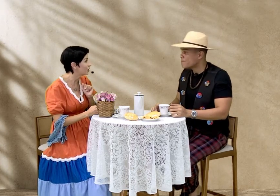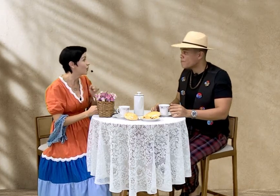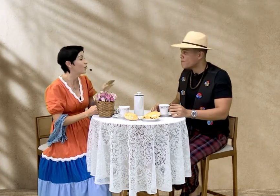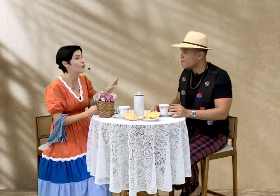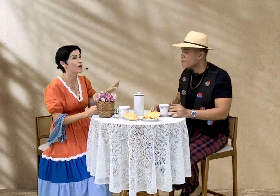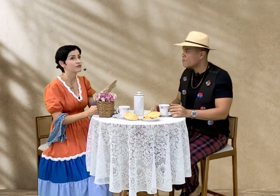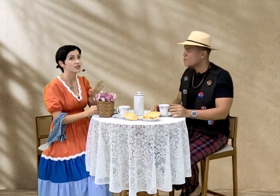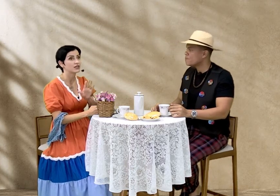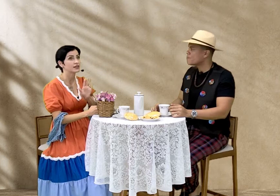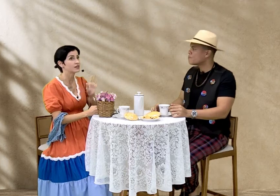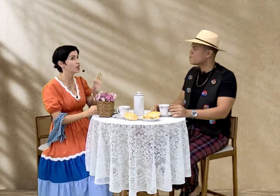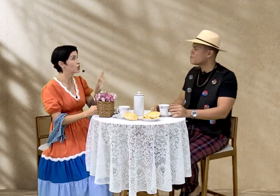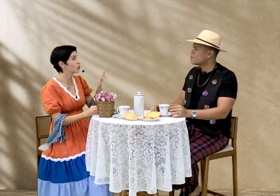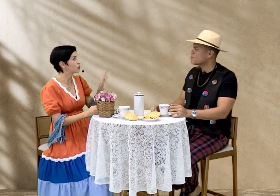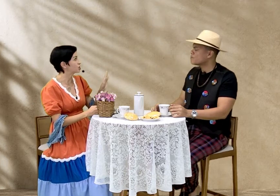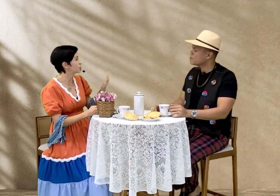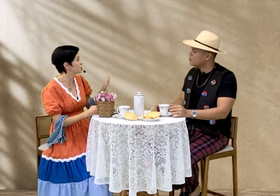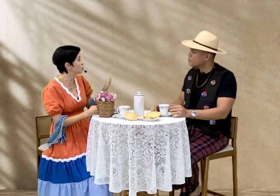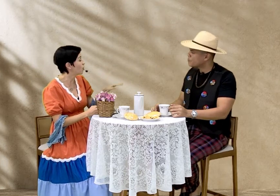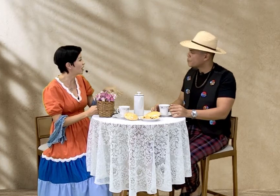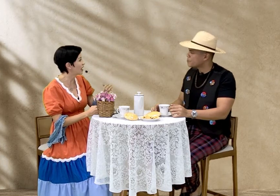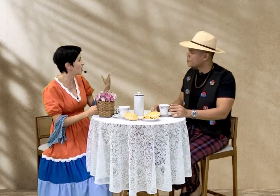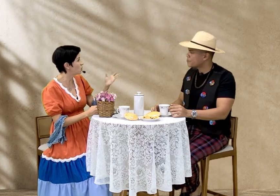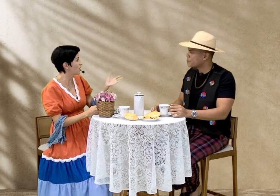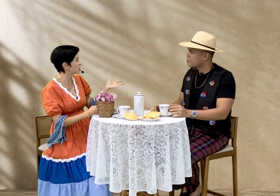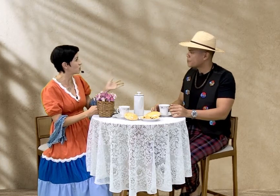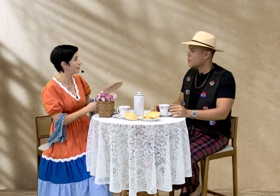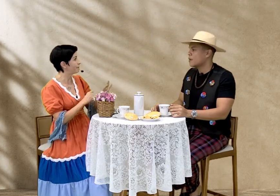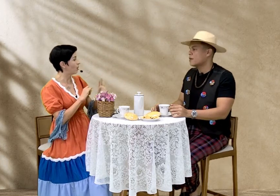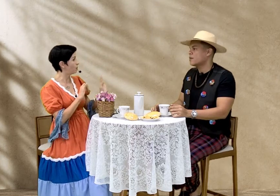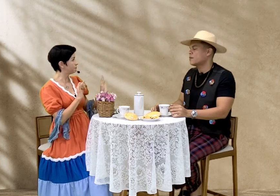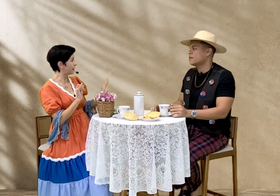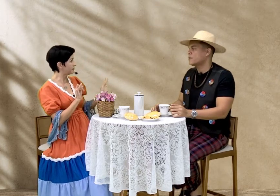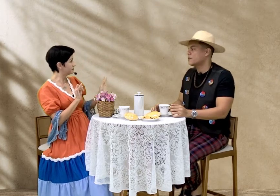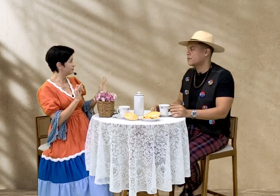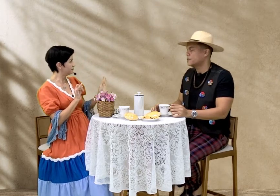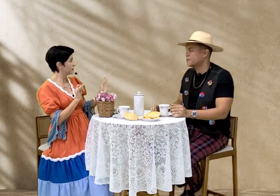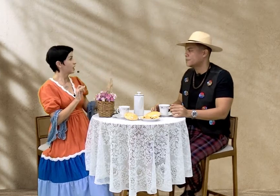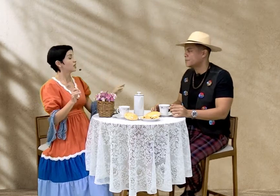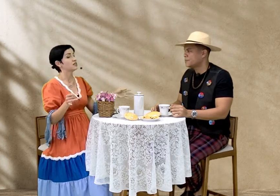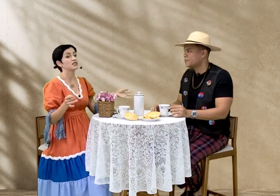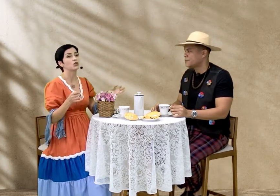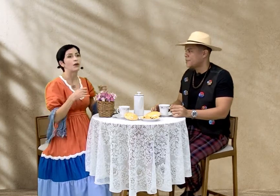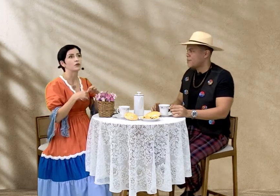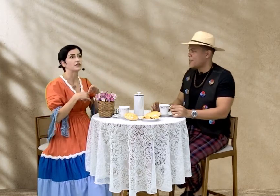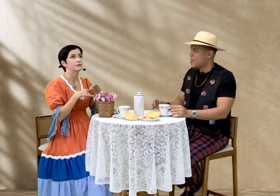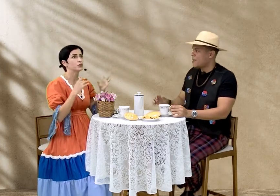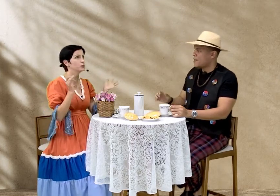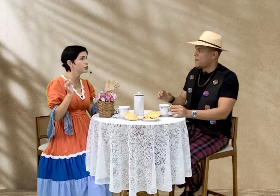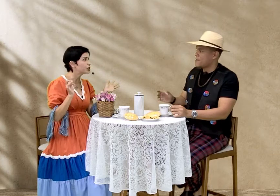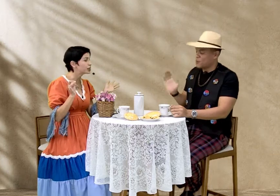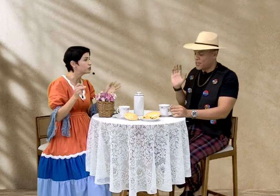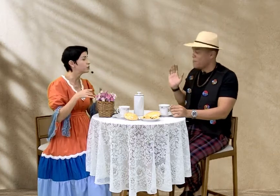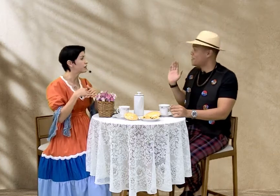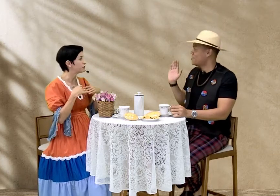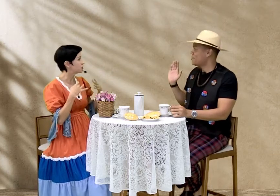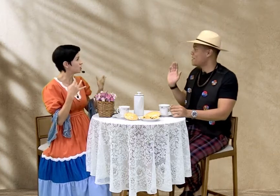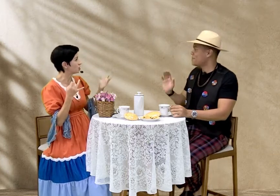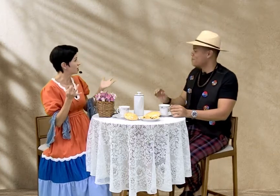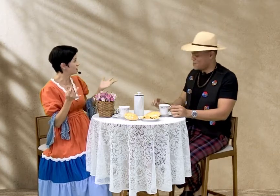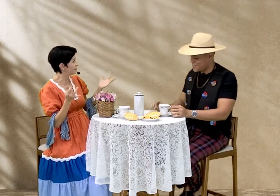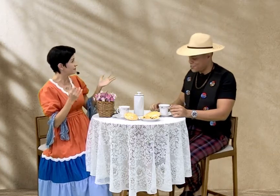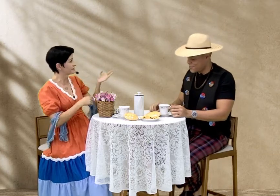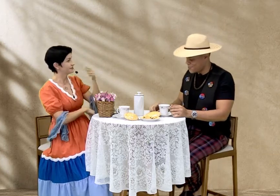vilarejo uma visita ilustre. Chegou uma carruagem, uma pompa. E disse que é uma moça muito bonita, já muito